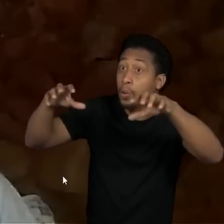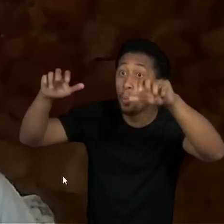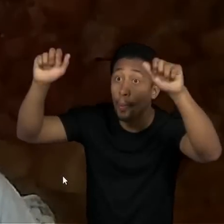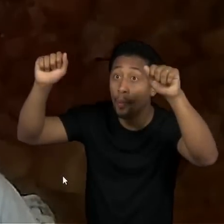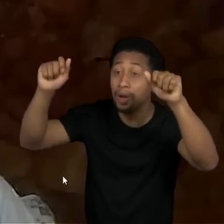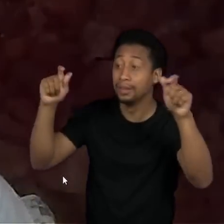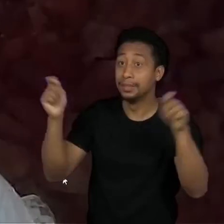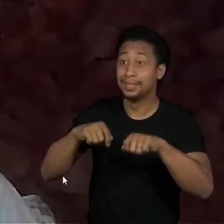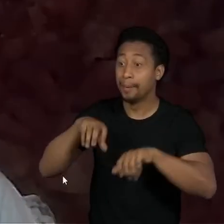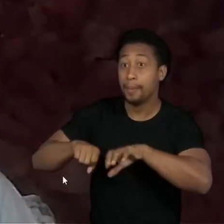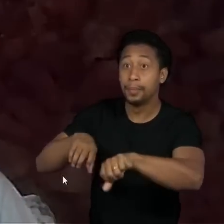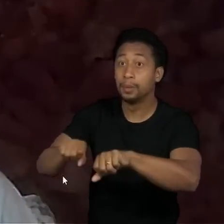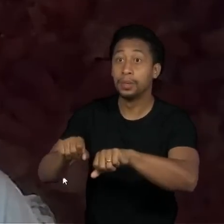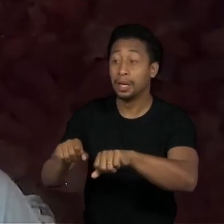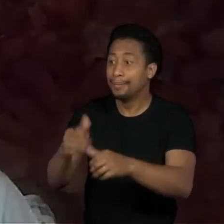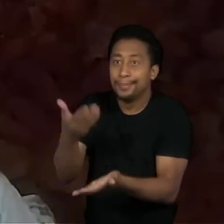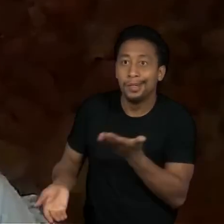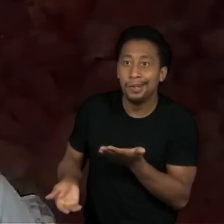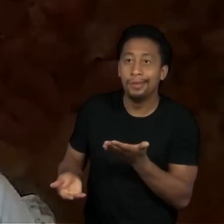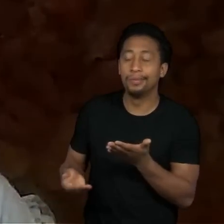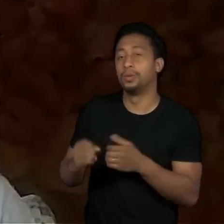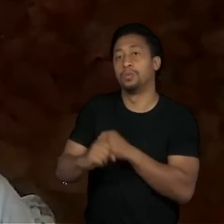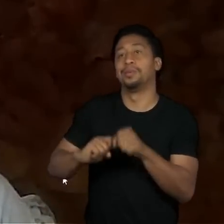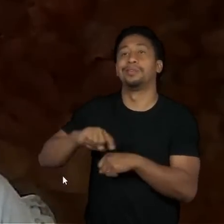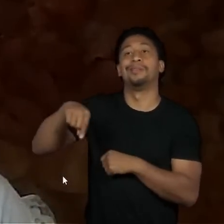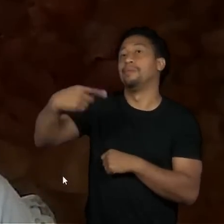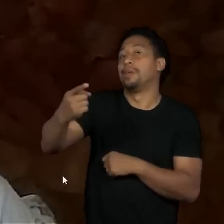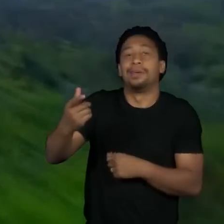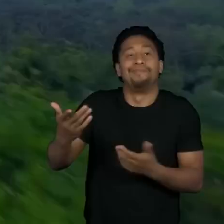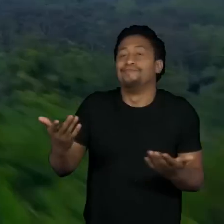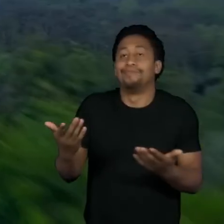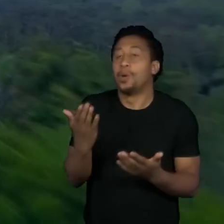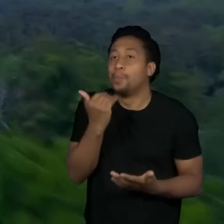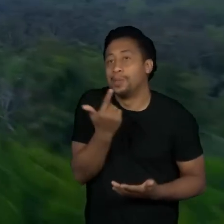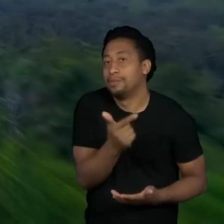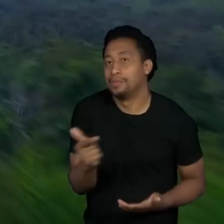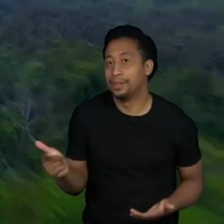nova roça, no ano seguinte você vai estar com sua economia comprometida.